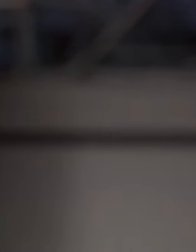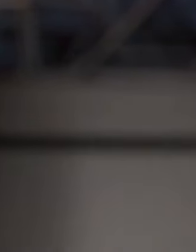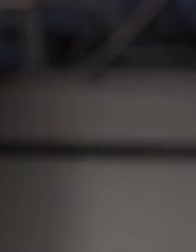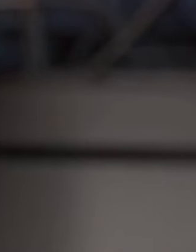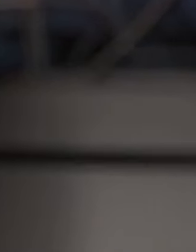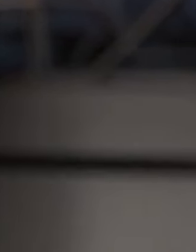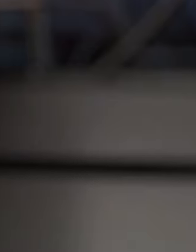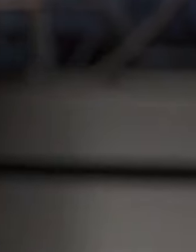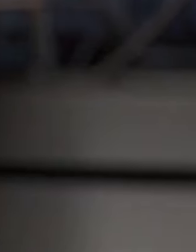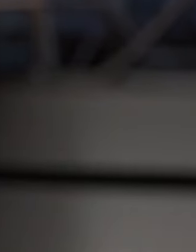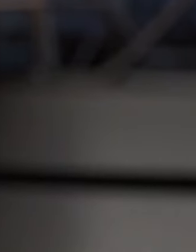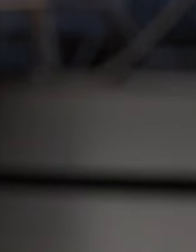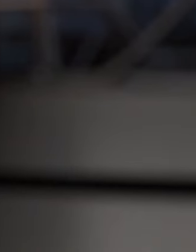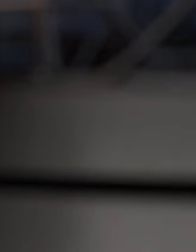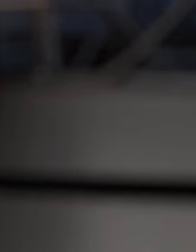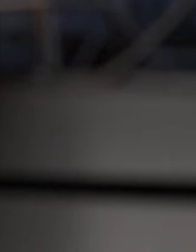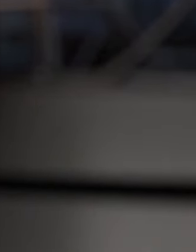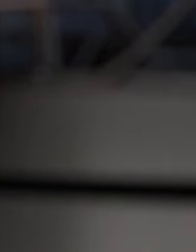w